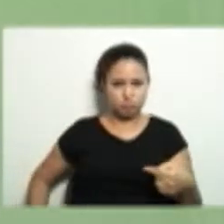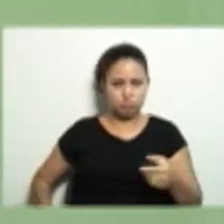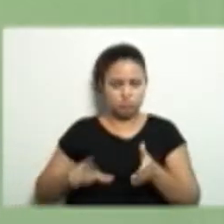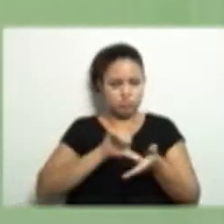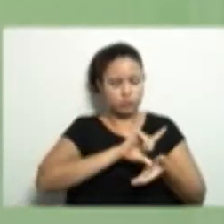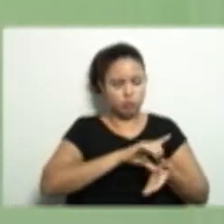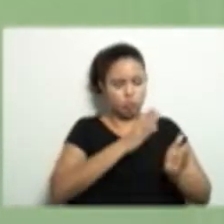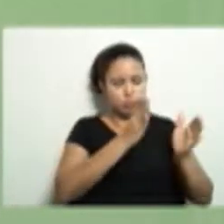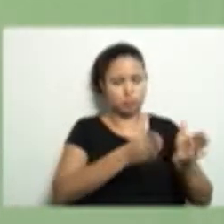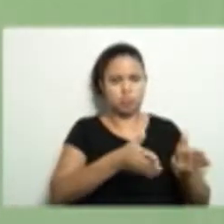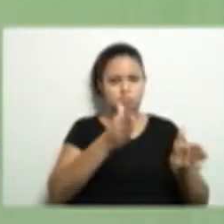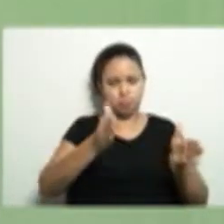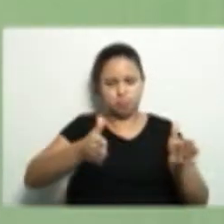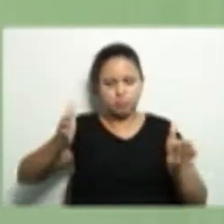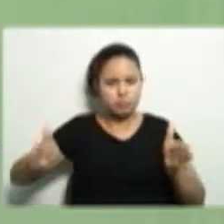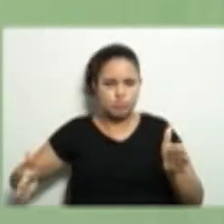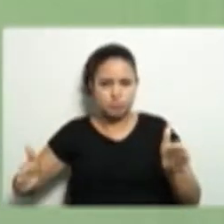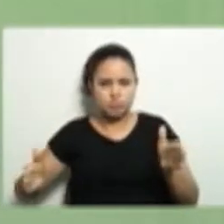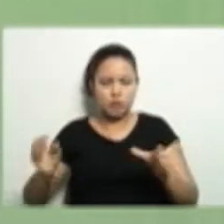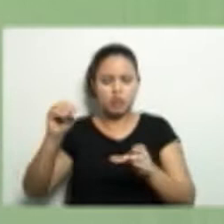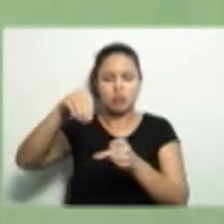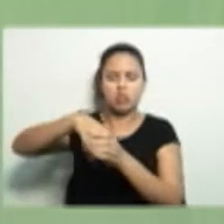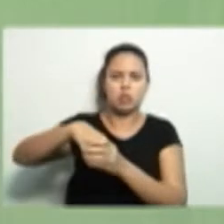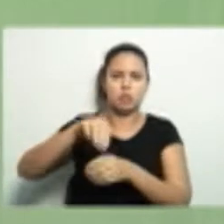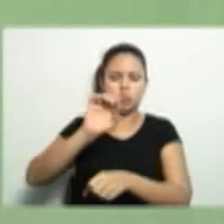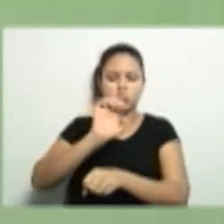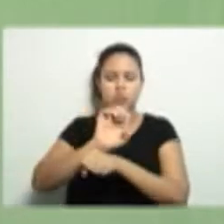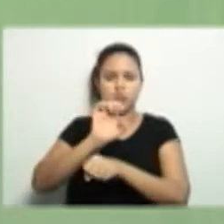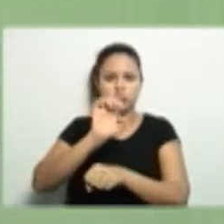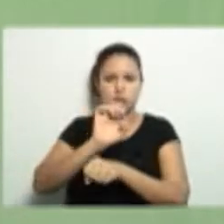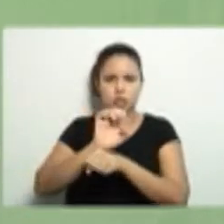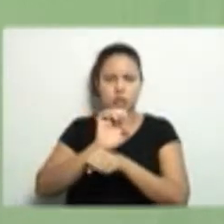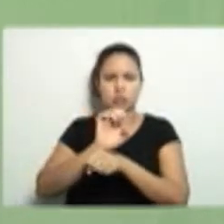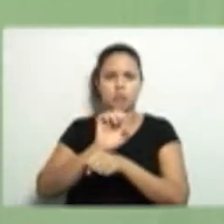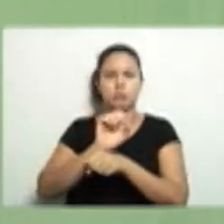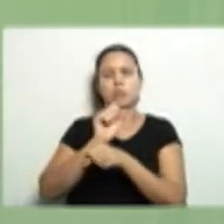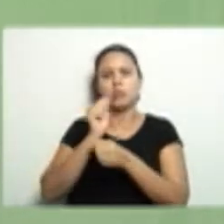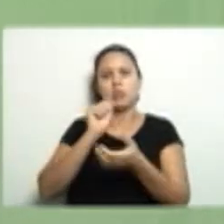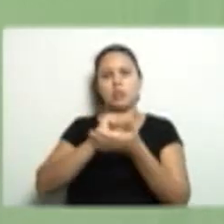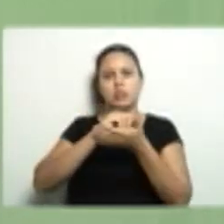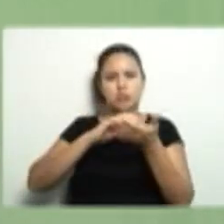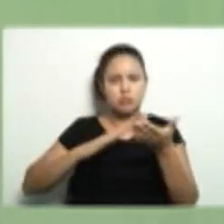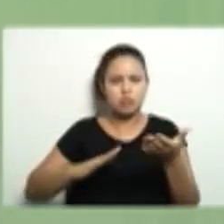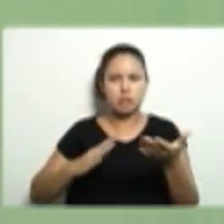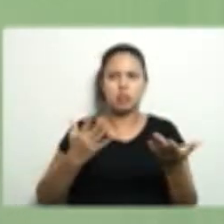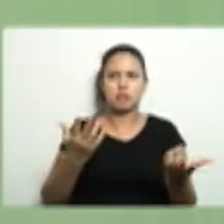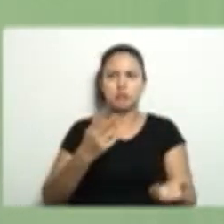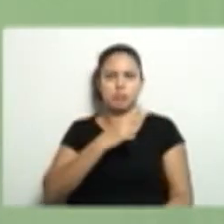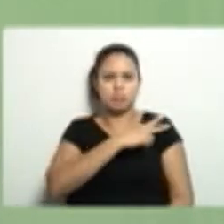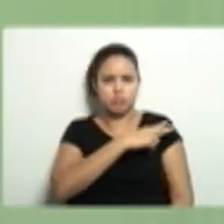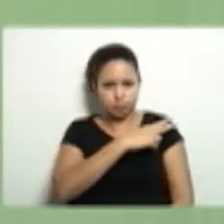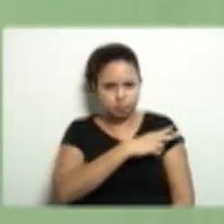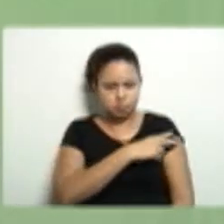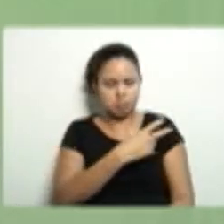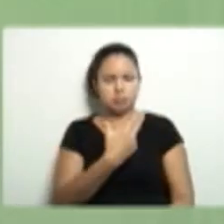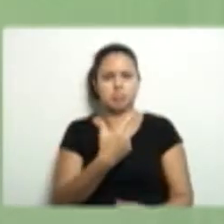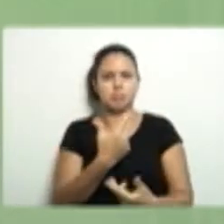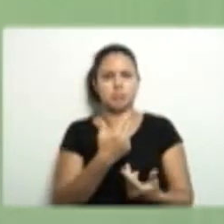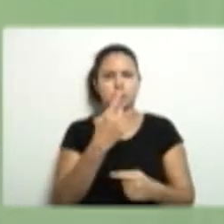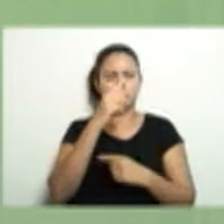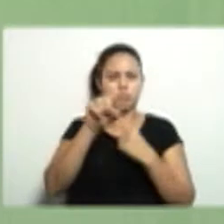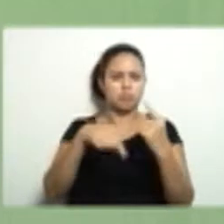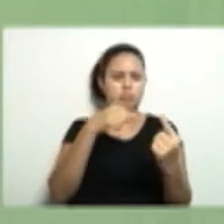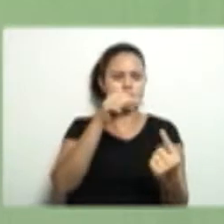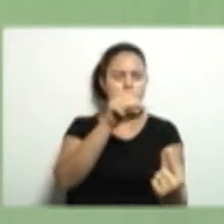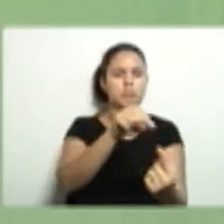e os meios à disposição do Estado, bem como as atividades privadas, para alcançar